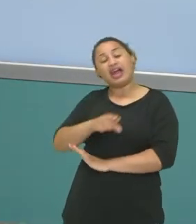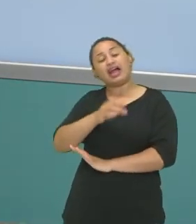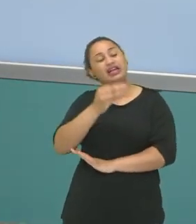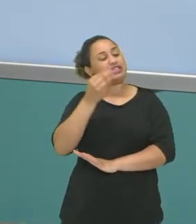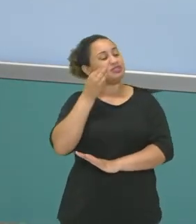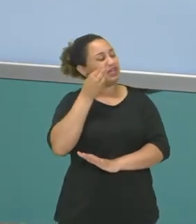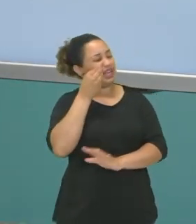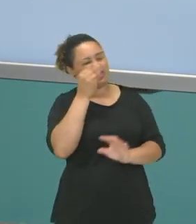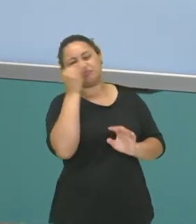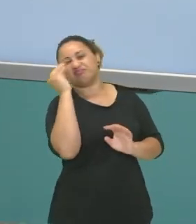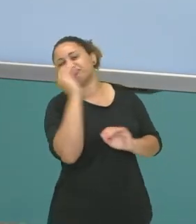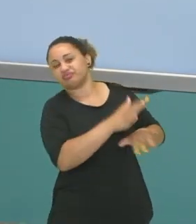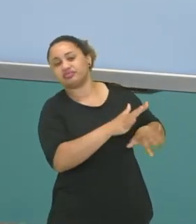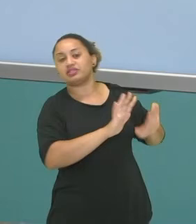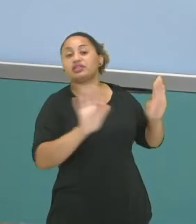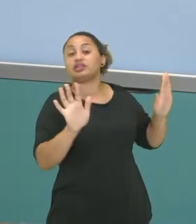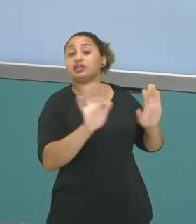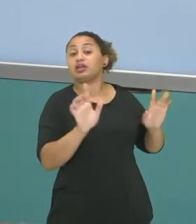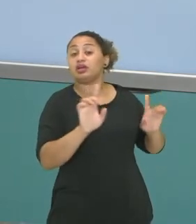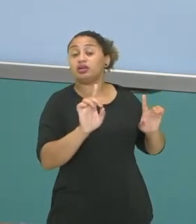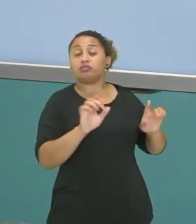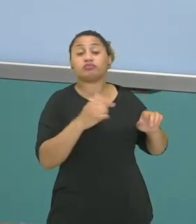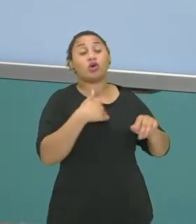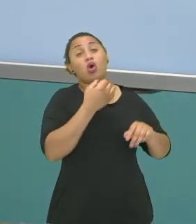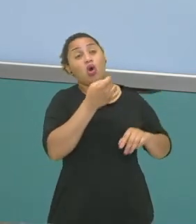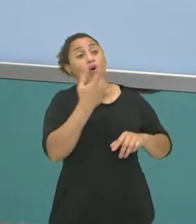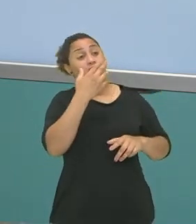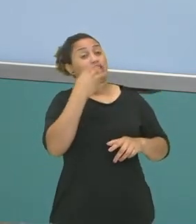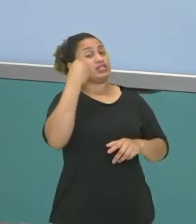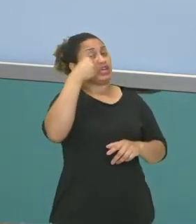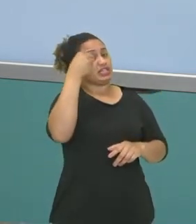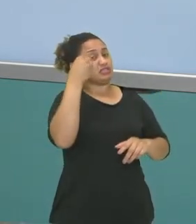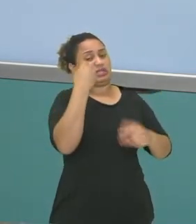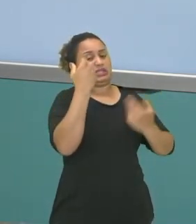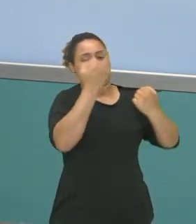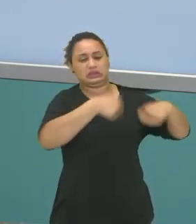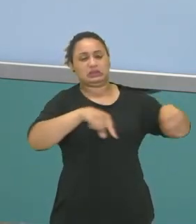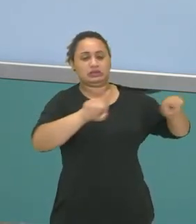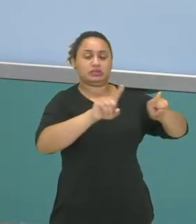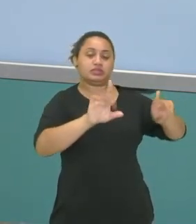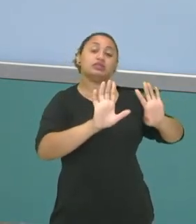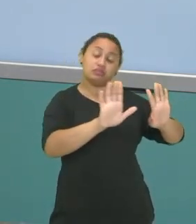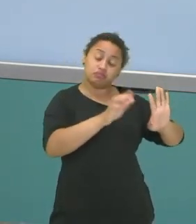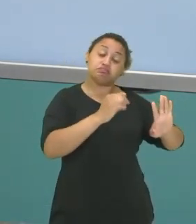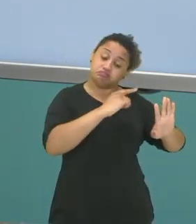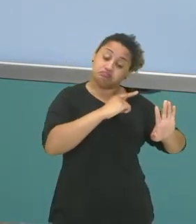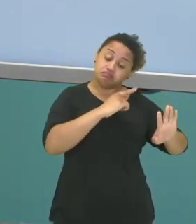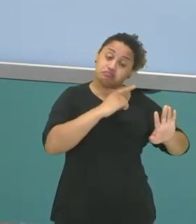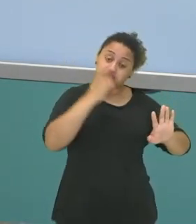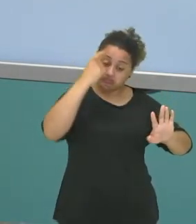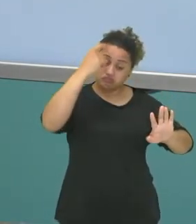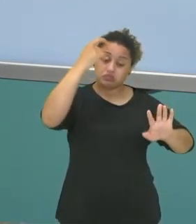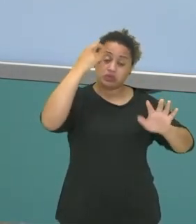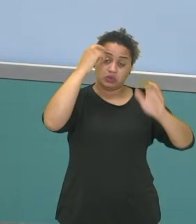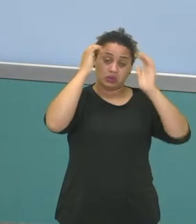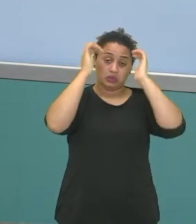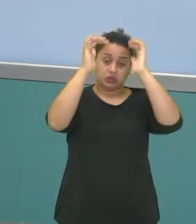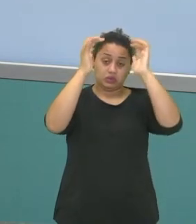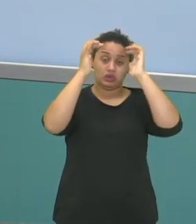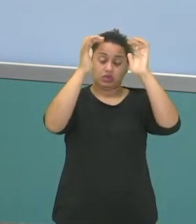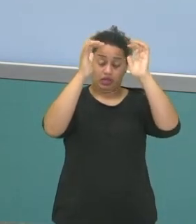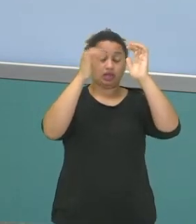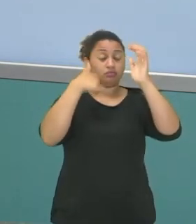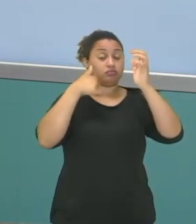experiência, ou que acredita que a experiência não é necessária. Ele mantém a ideia de que nosso cérebro se alimenta por meio